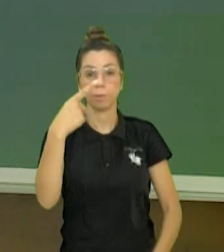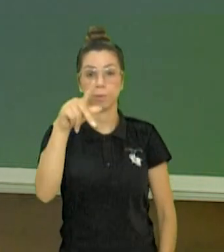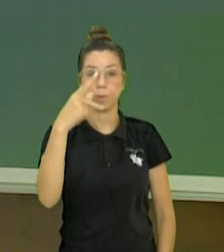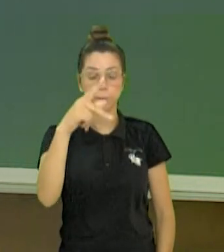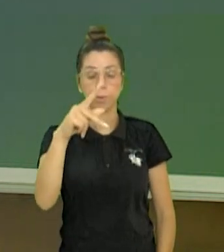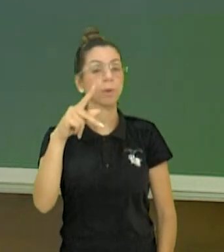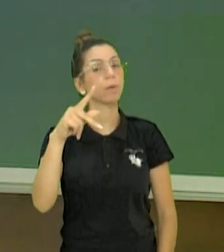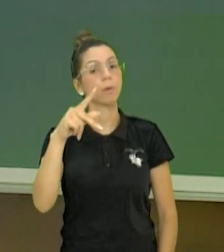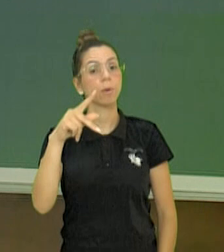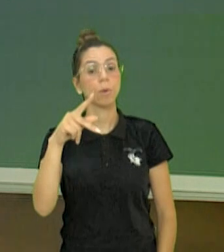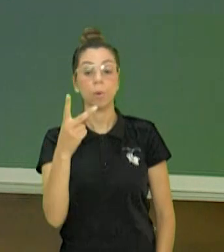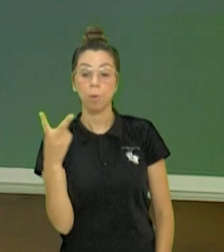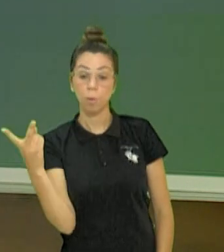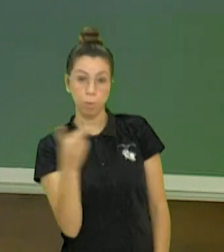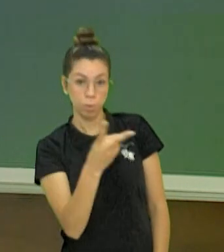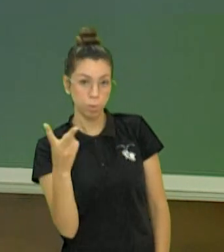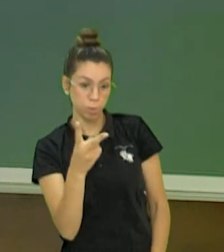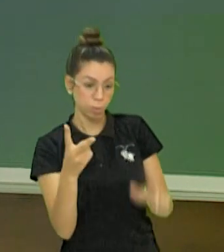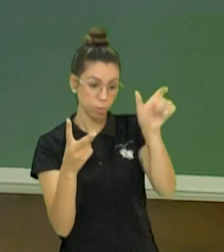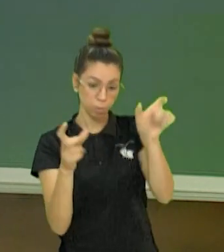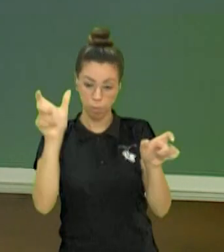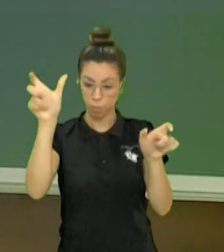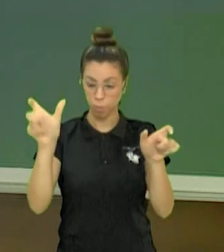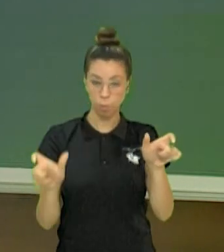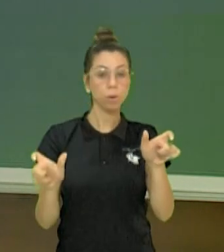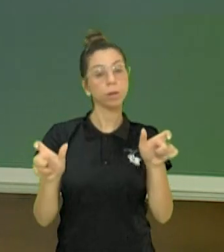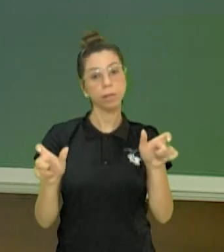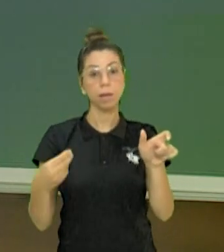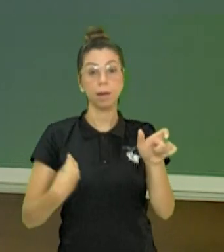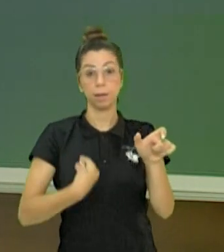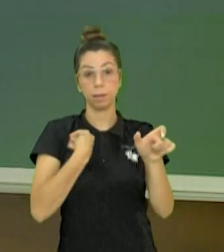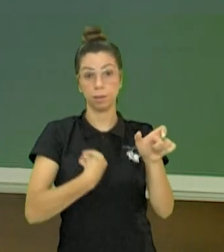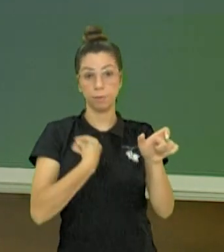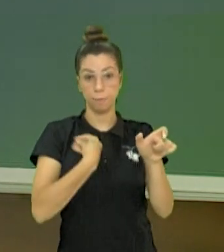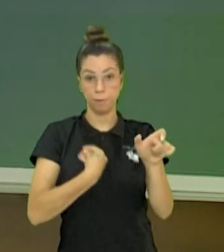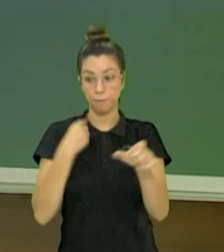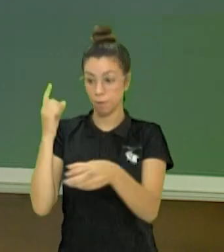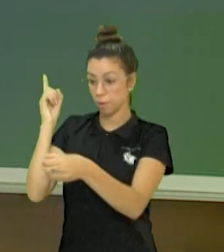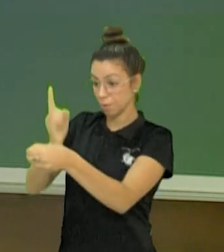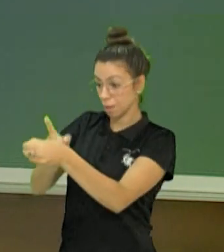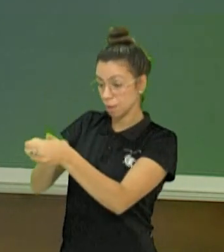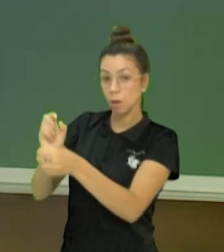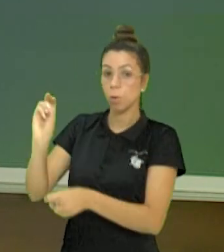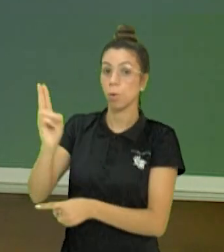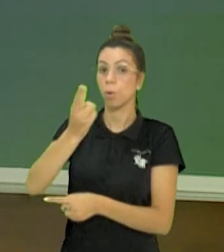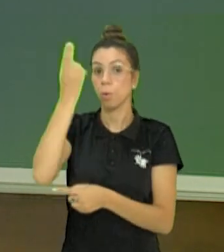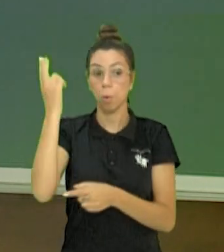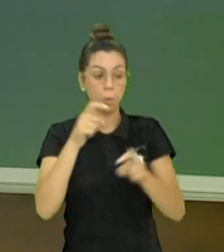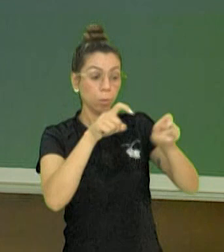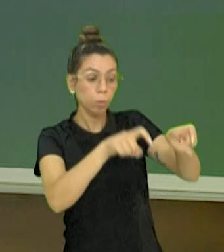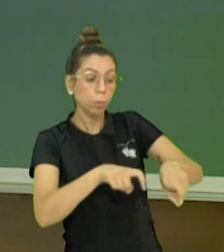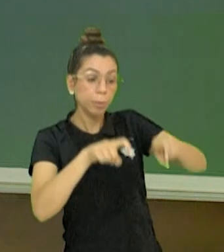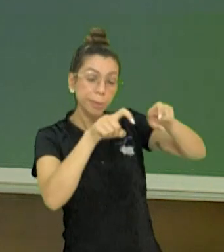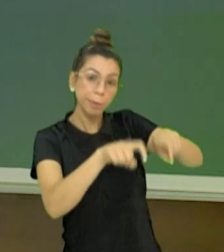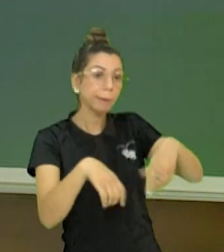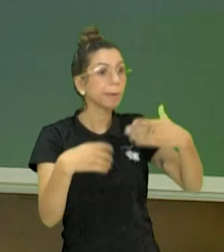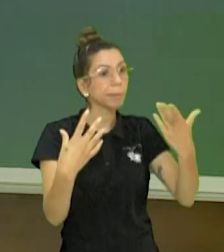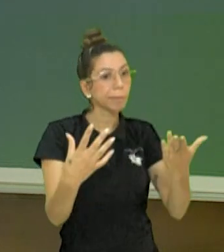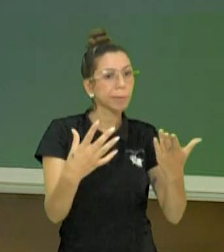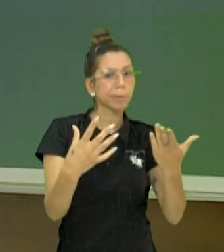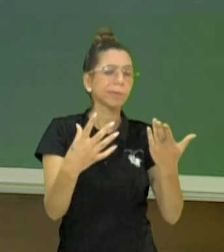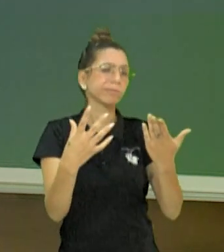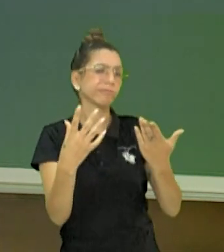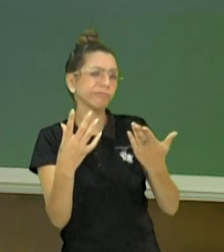da cidade ou do campo? Bom, de acordo com a imagem aqui, a gente pode pensar as duas coisas,